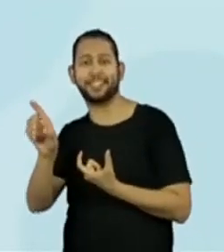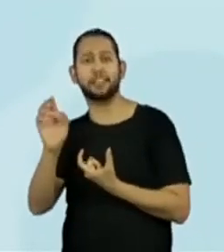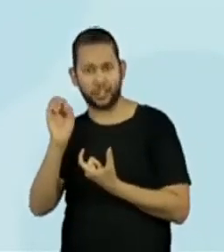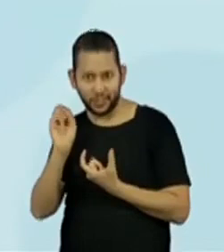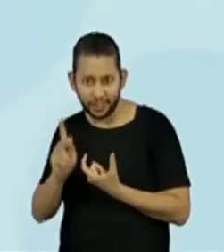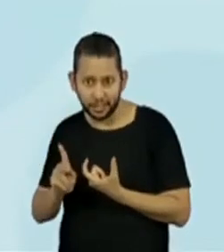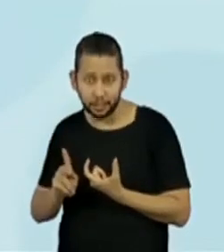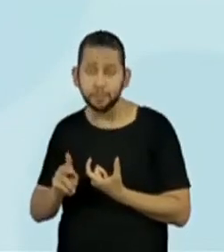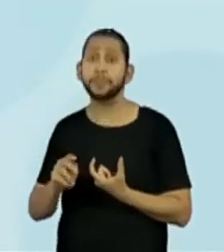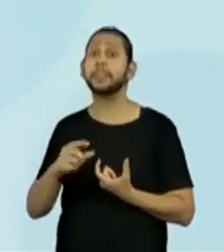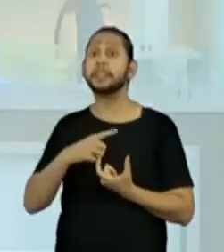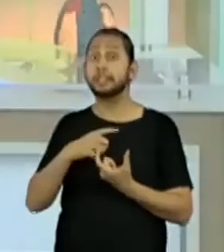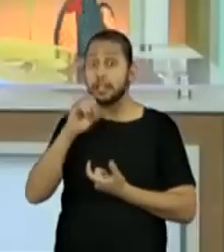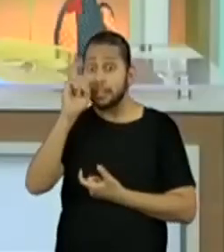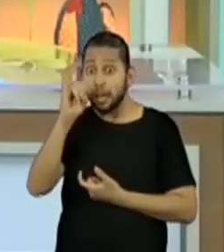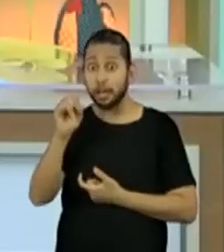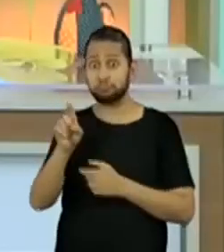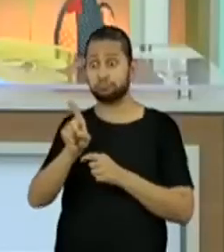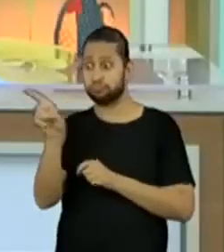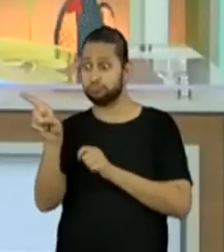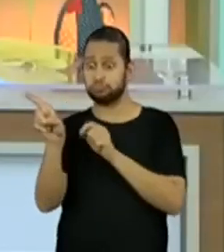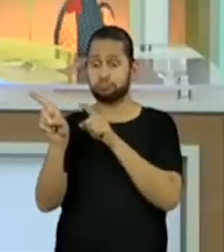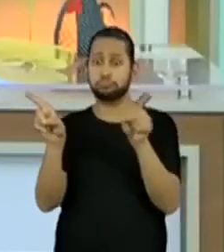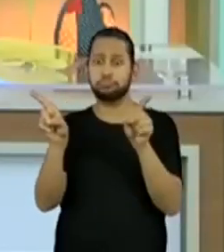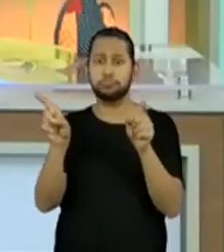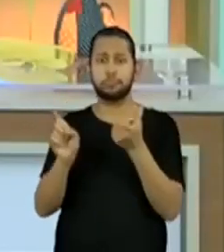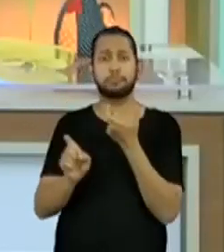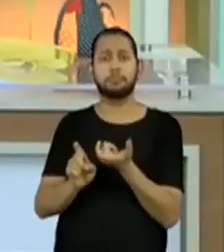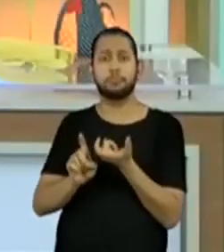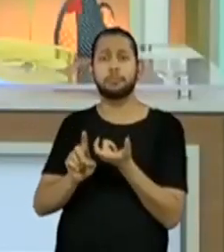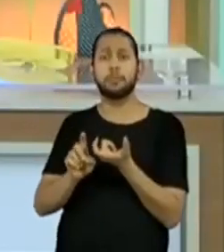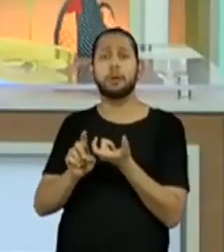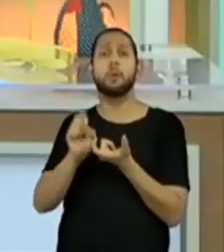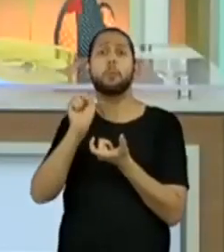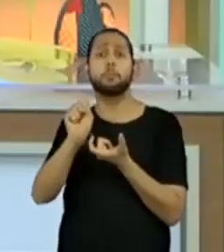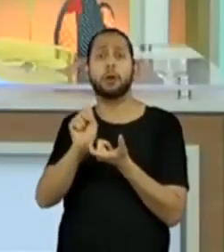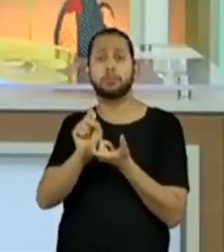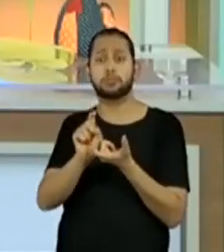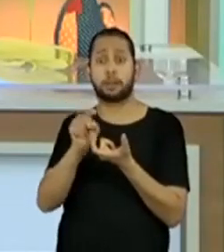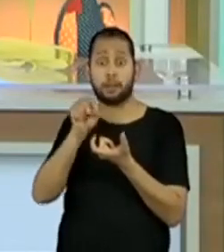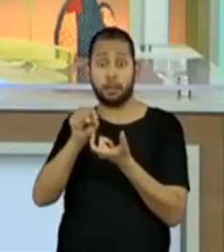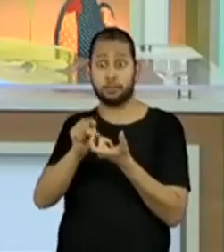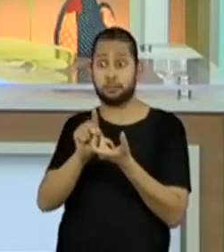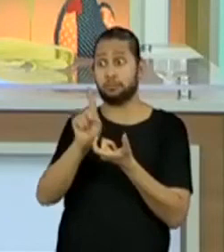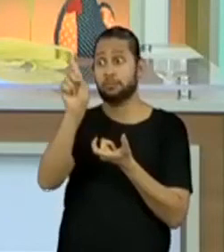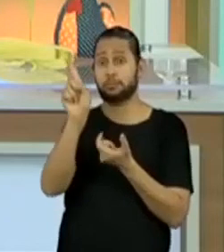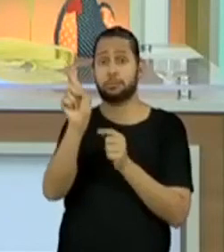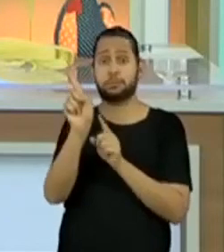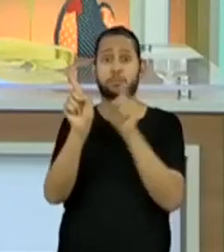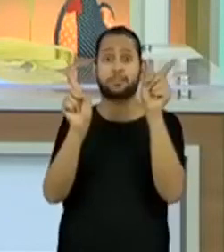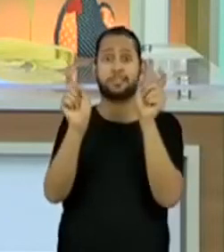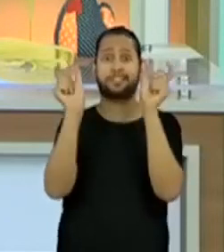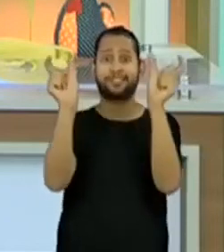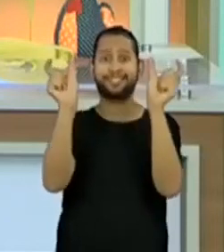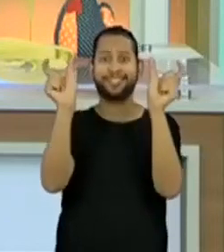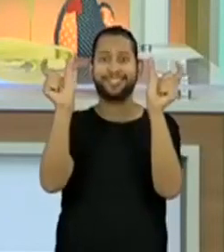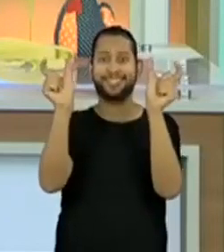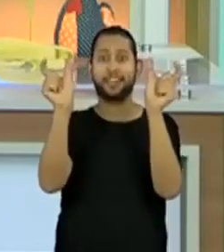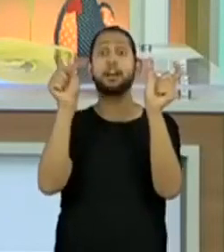vou colocar setas para indicar de quem para quem está passando